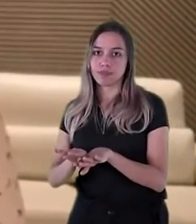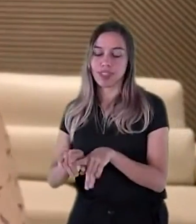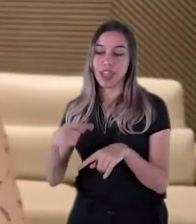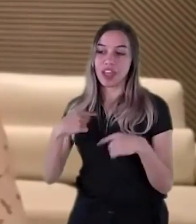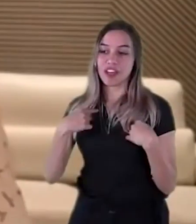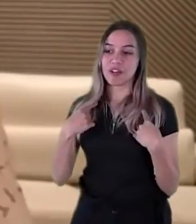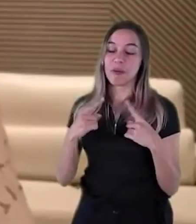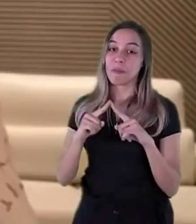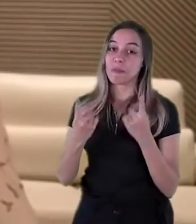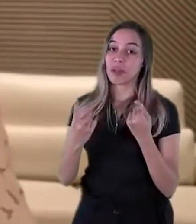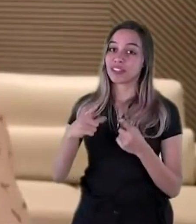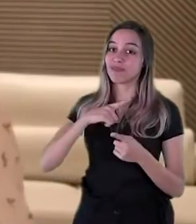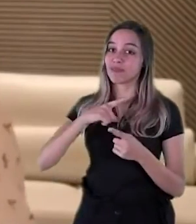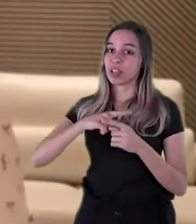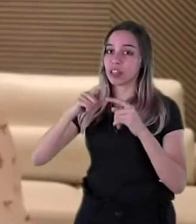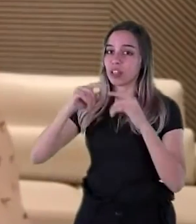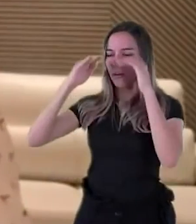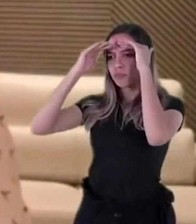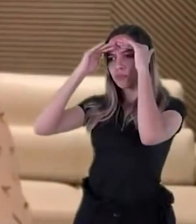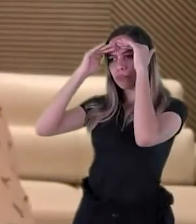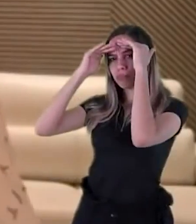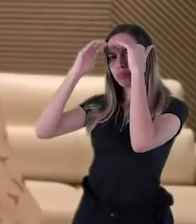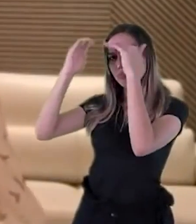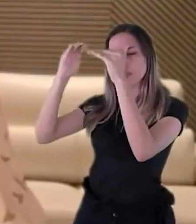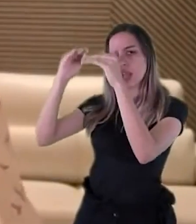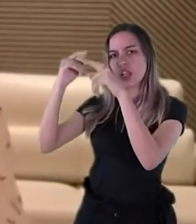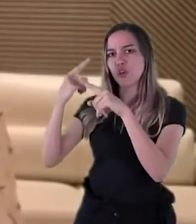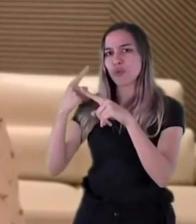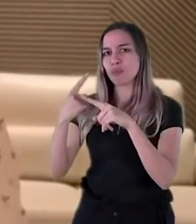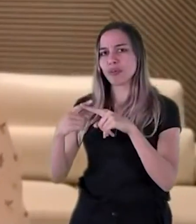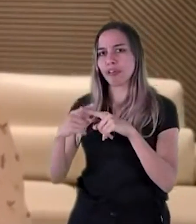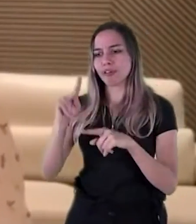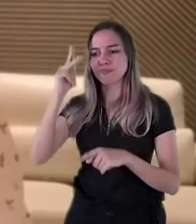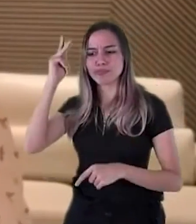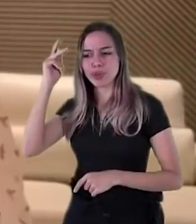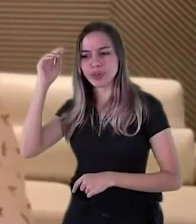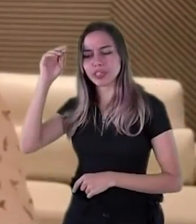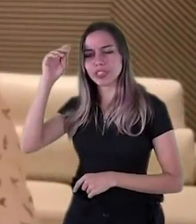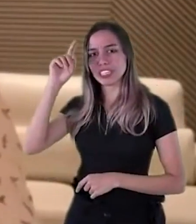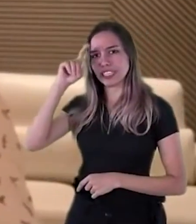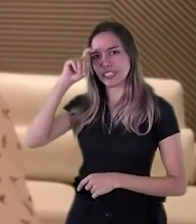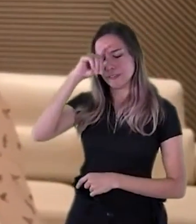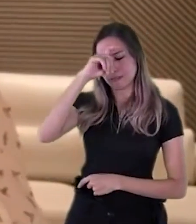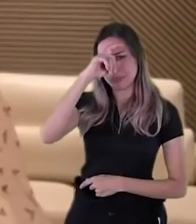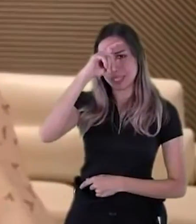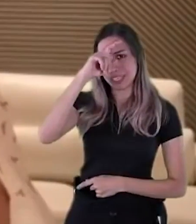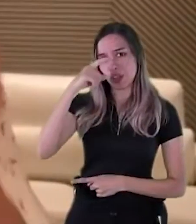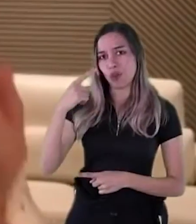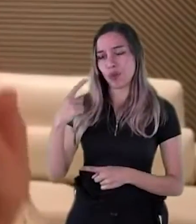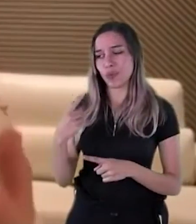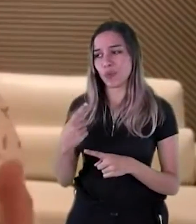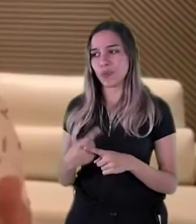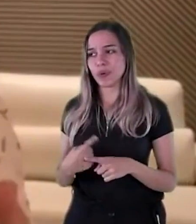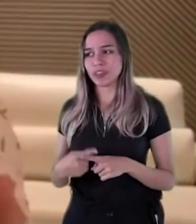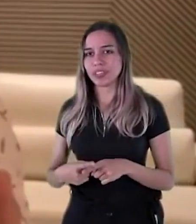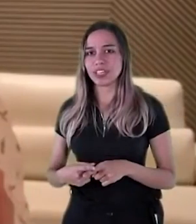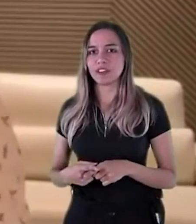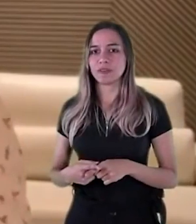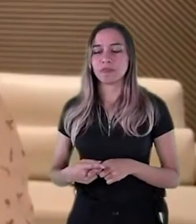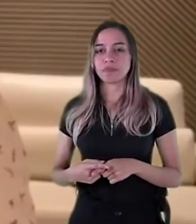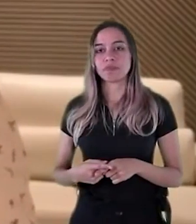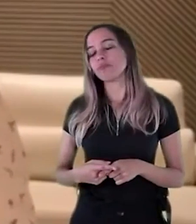respeito, porque é tão difícil você tratar a dor alheia de maneira que o outro não se